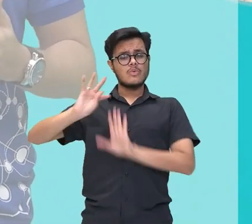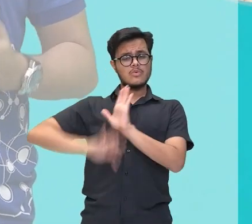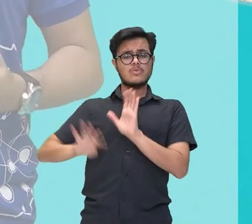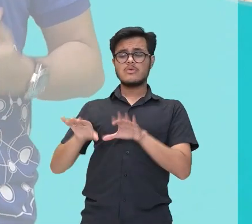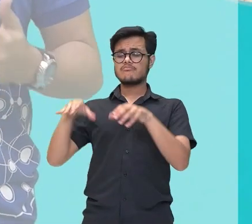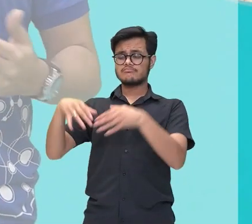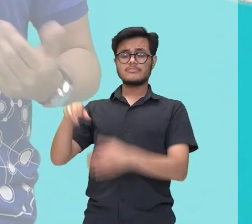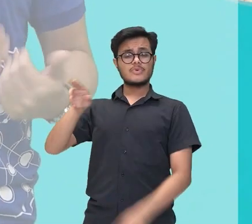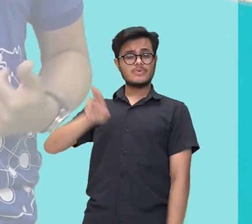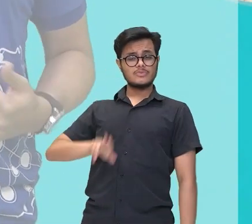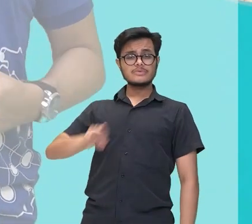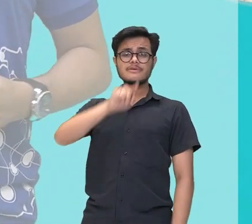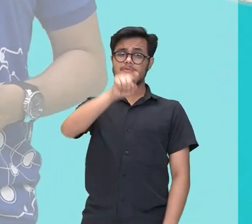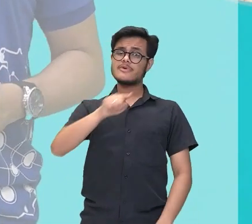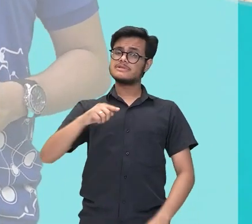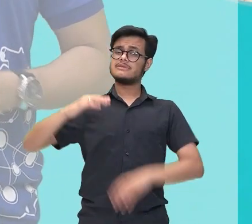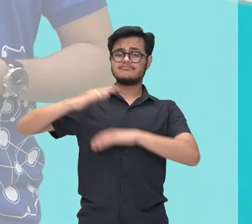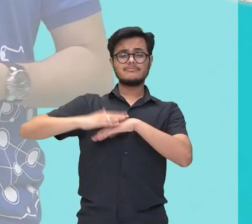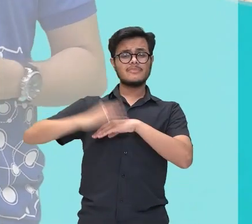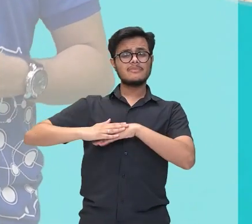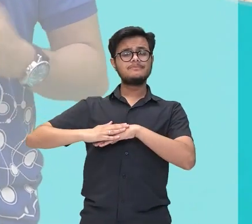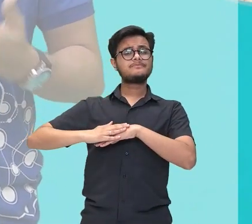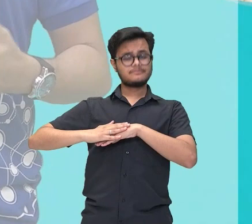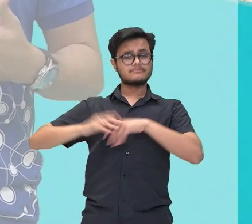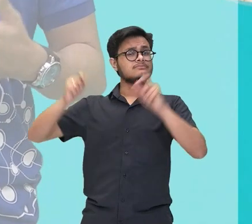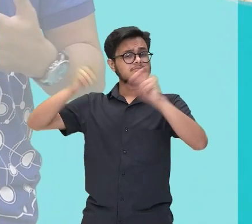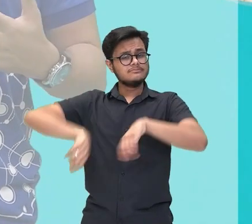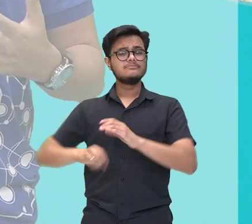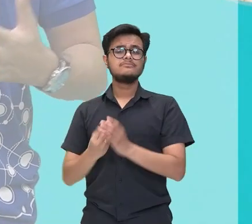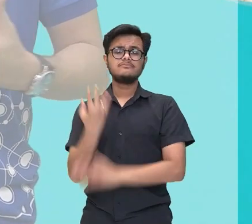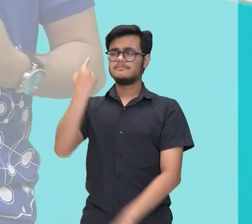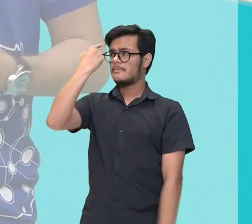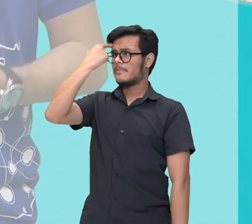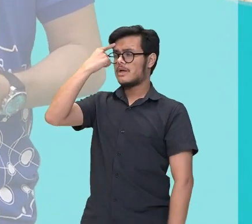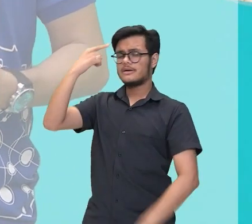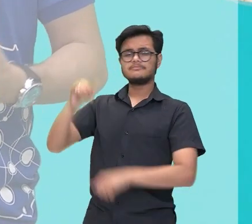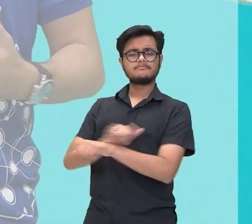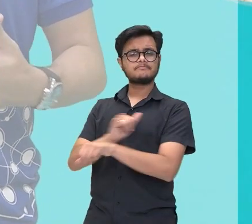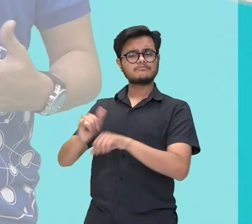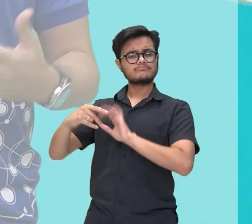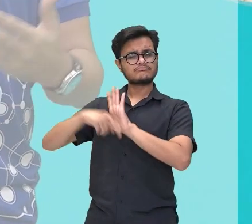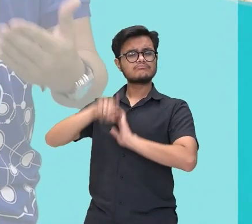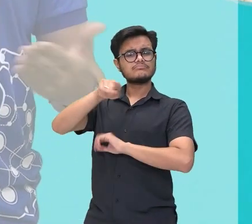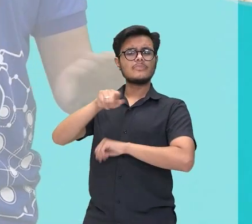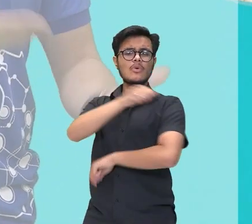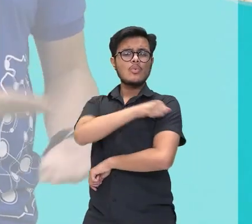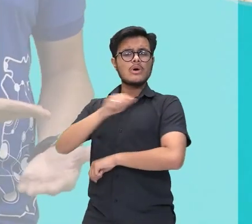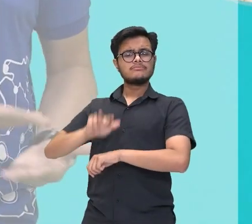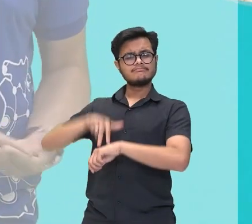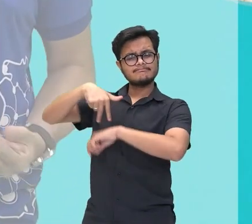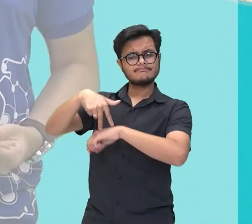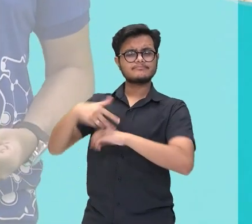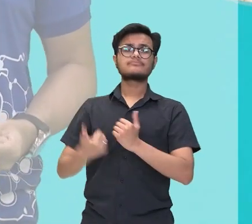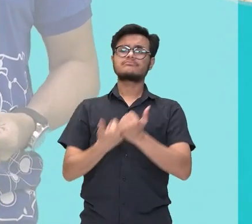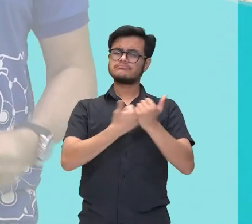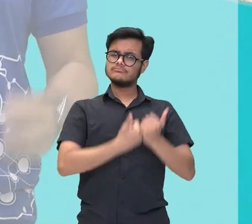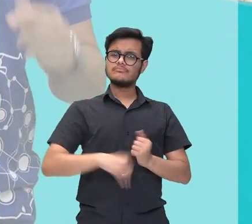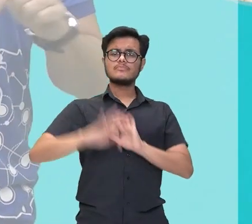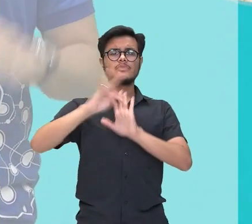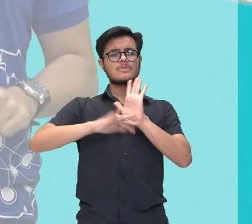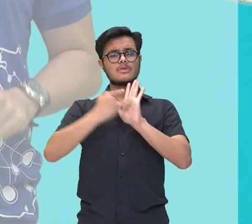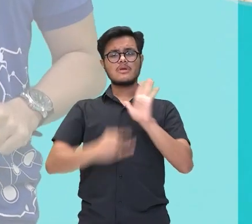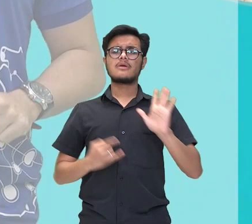né? E você pode ser essa pessoa que pode estar sendo um protagonista, de repente ajudando a escrever esse